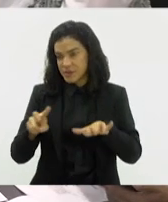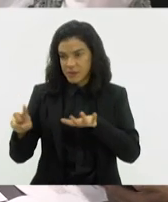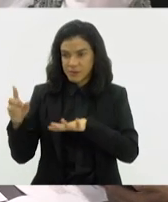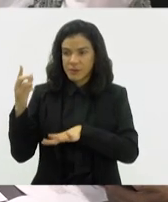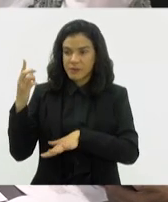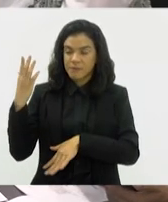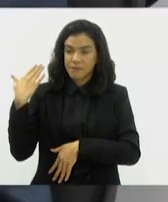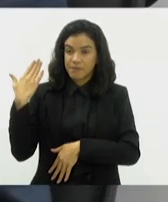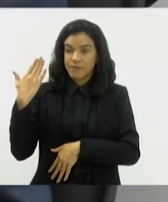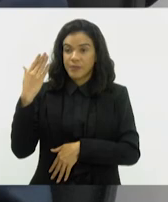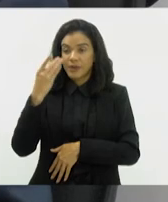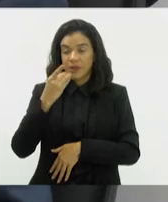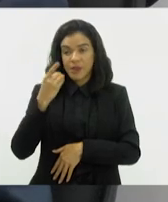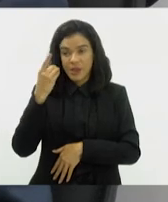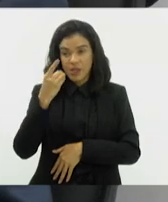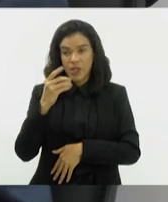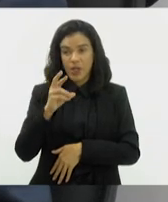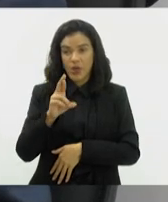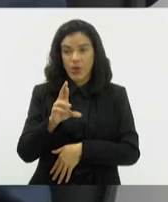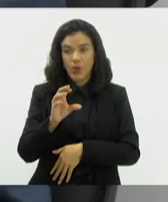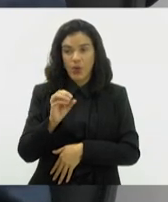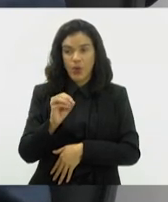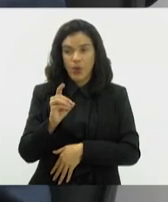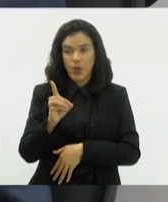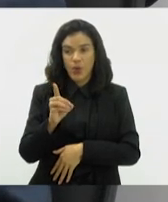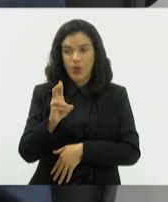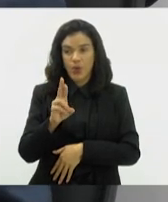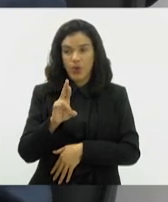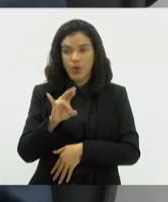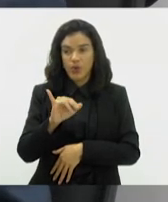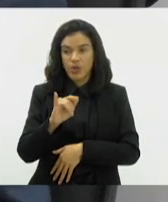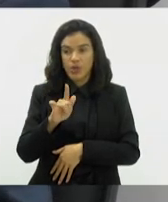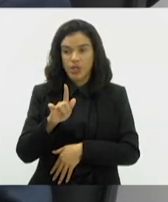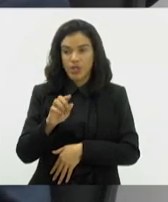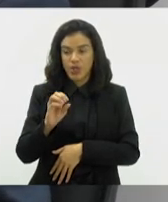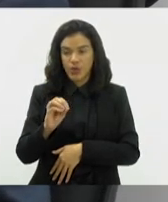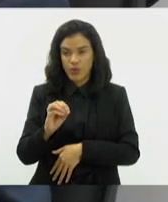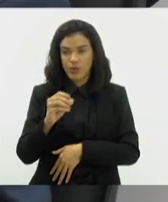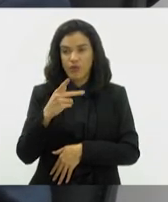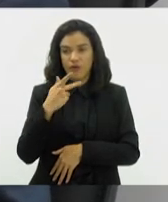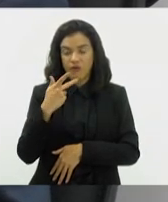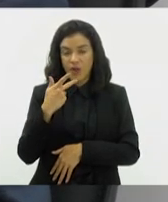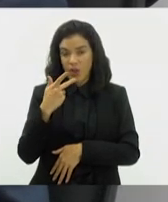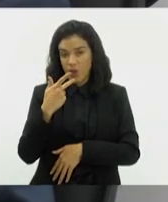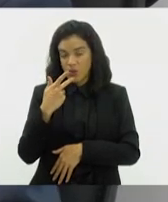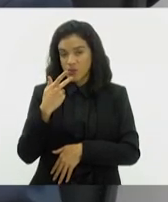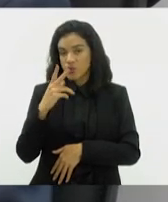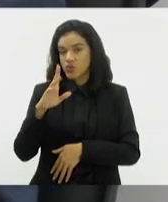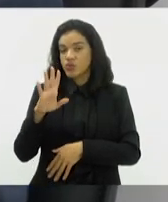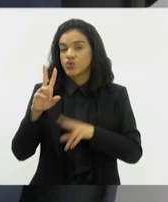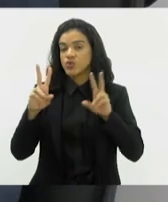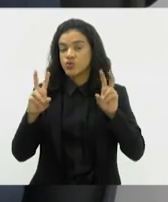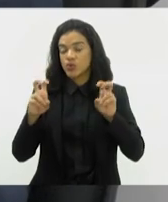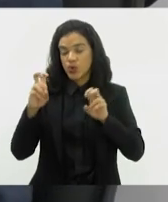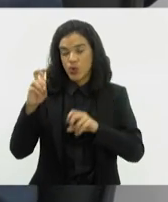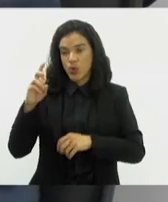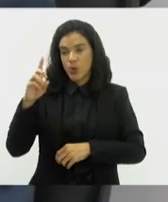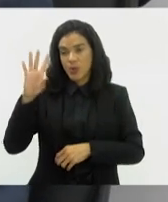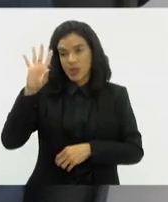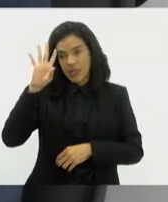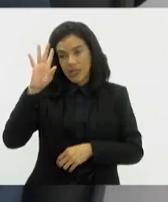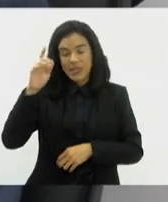o deputado Rodrigo Amorim trouxe um precedente do Supremo, o deputado Carlos Minck é de